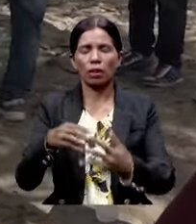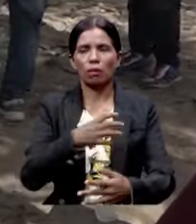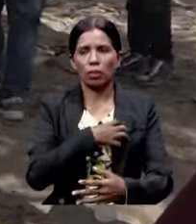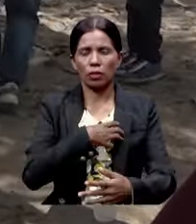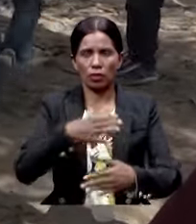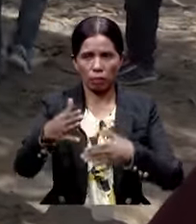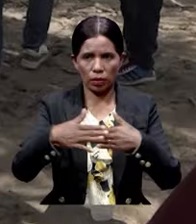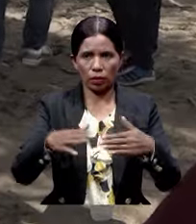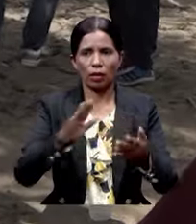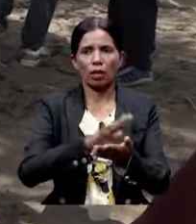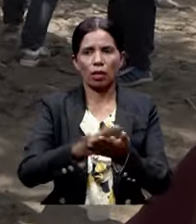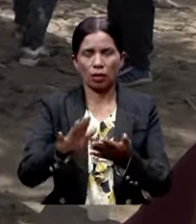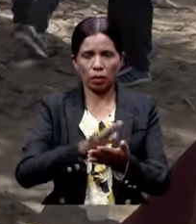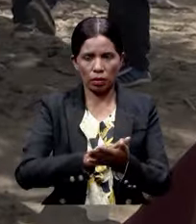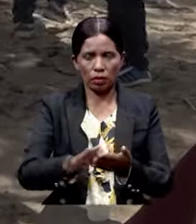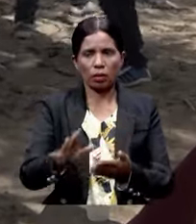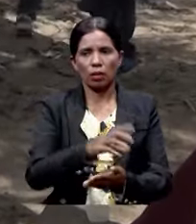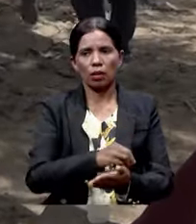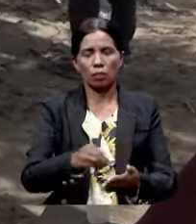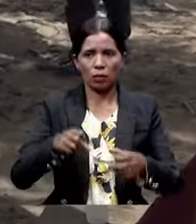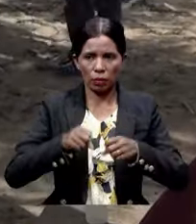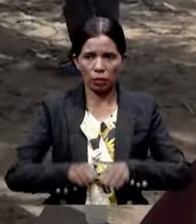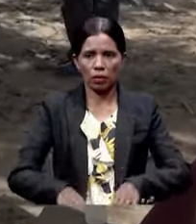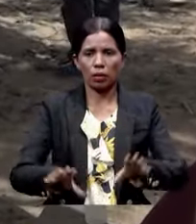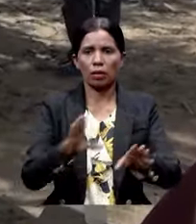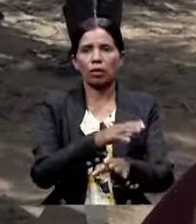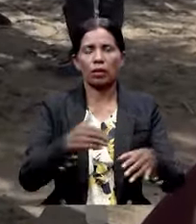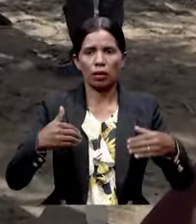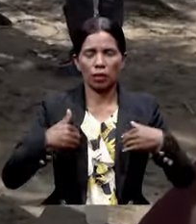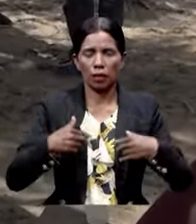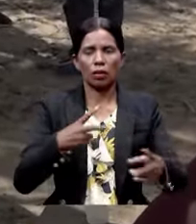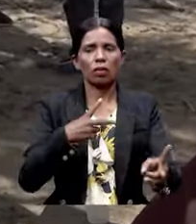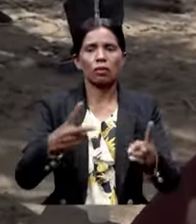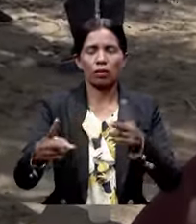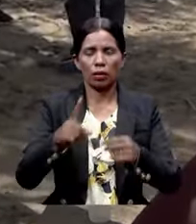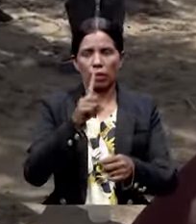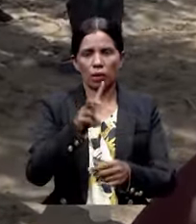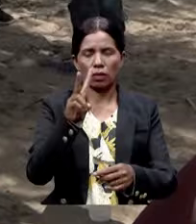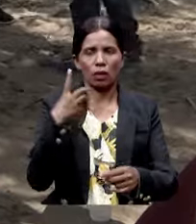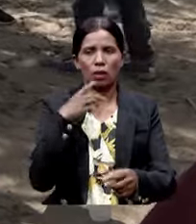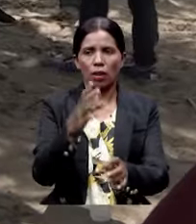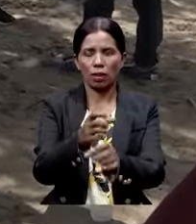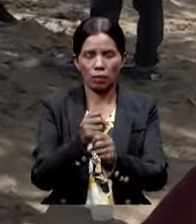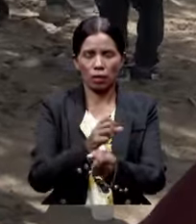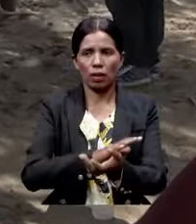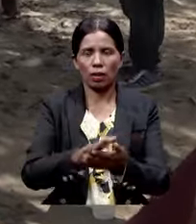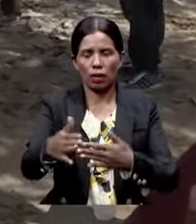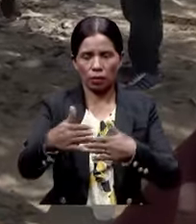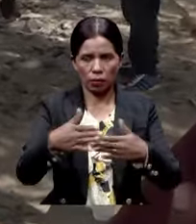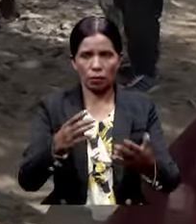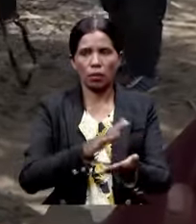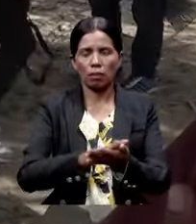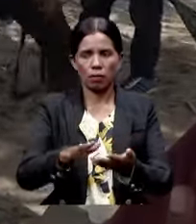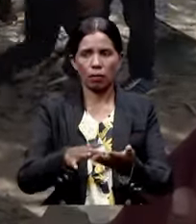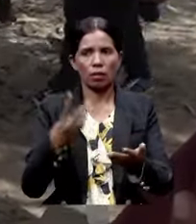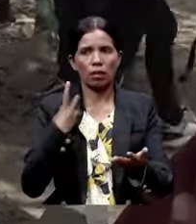hahu hamos mos tasi. I hamos voluntário ida ka rua, hare ami hamos, siramos hakara kak besik. E